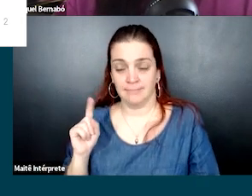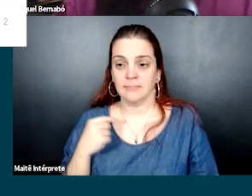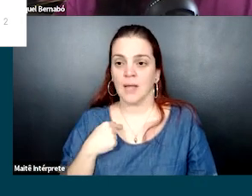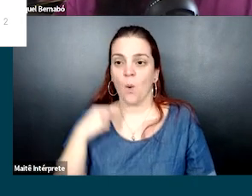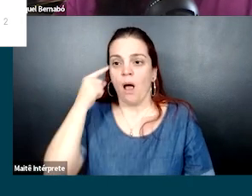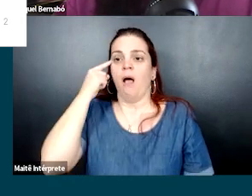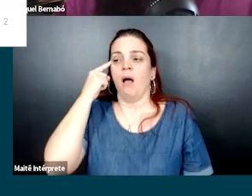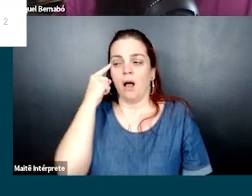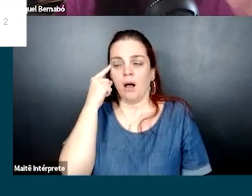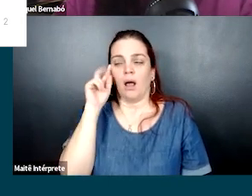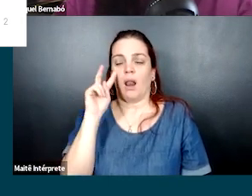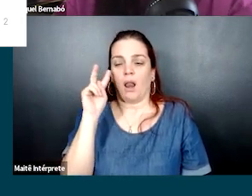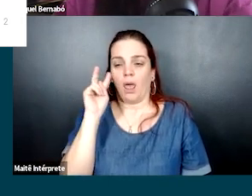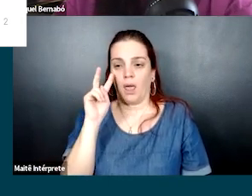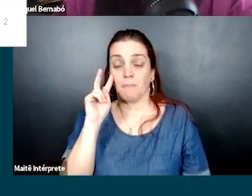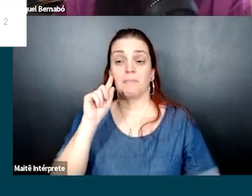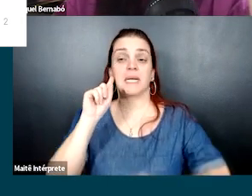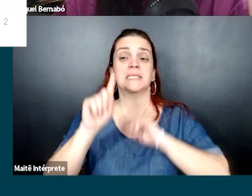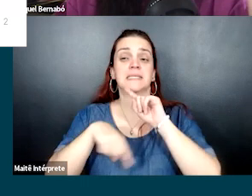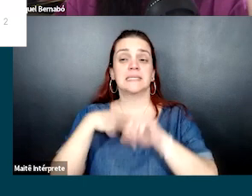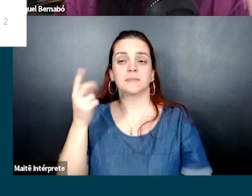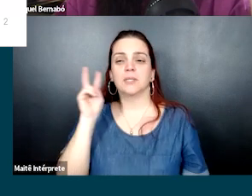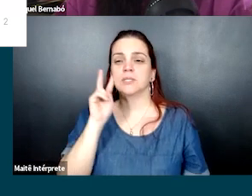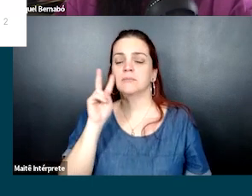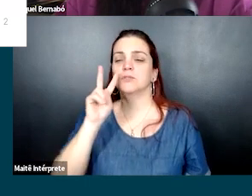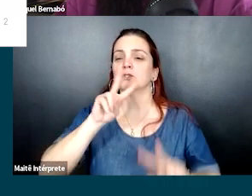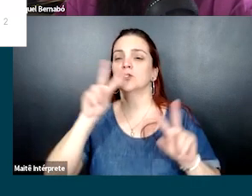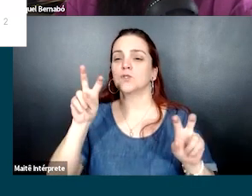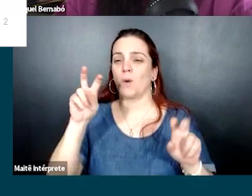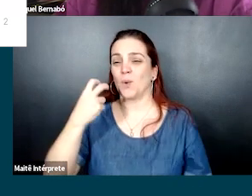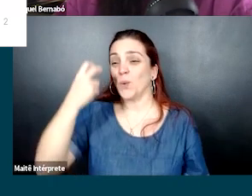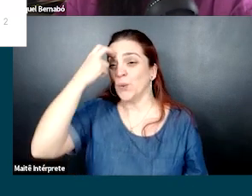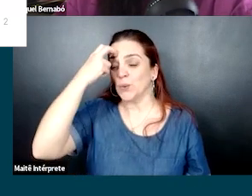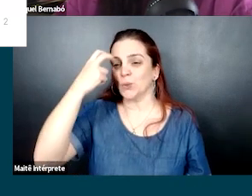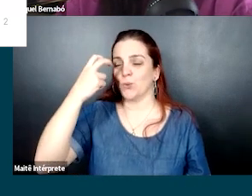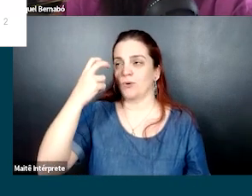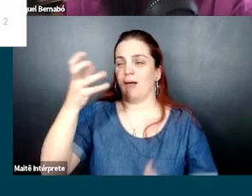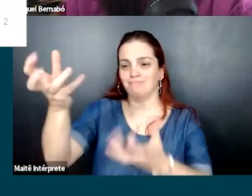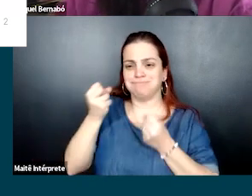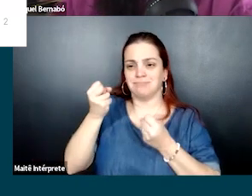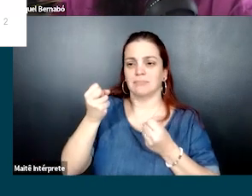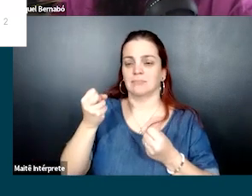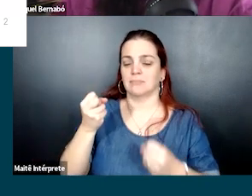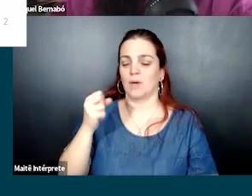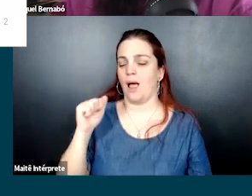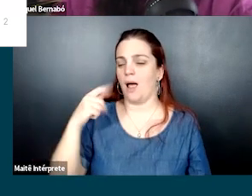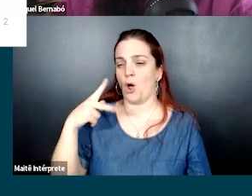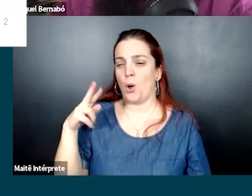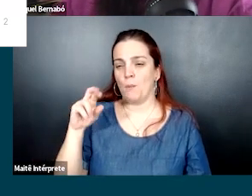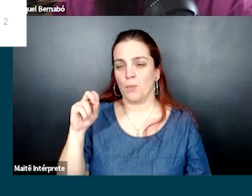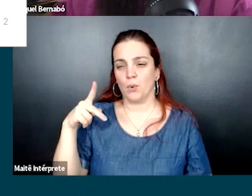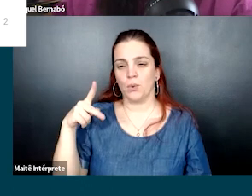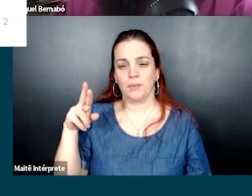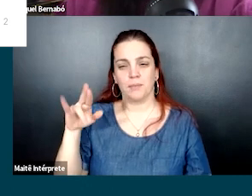uma homenagem. E aí, seguindo nessa memória, eu fui lembrando das reflexões de apropriação cultural, né, que é quando